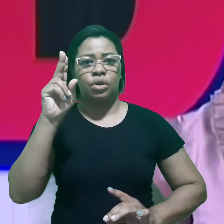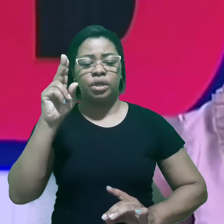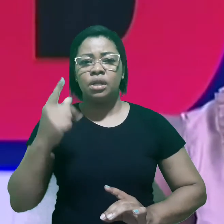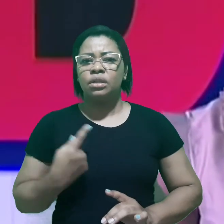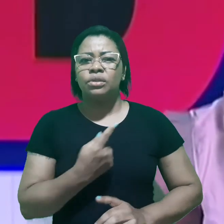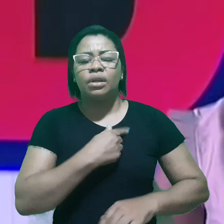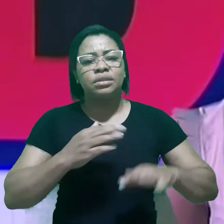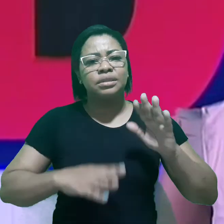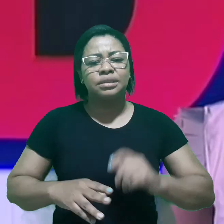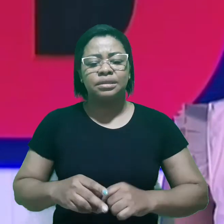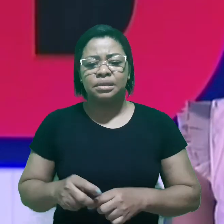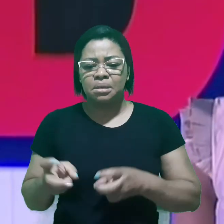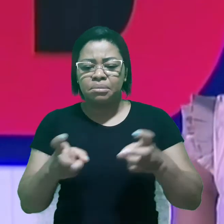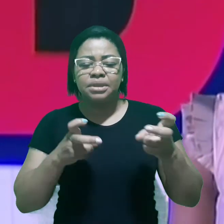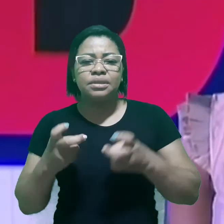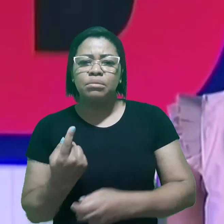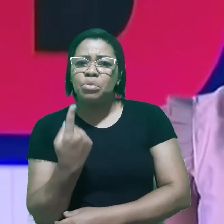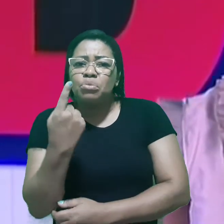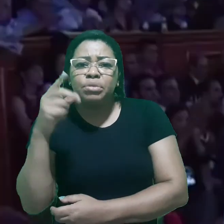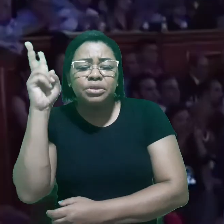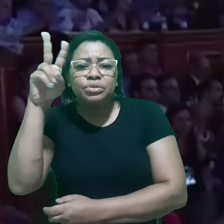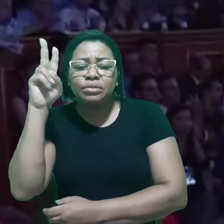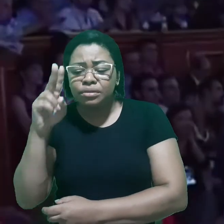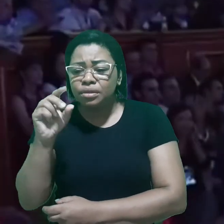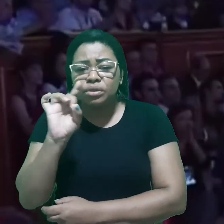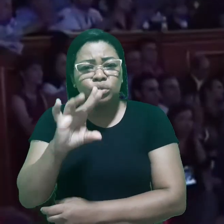reconquistamos um tipo de paraíso. Obrigada.